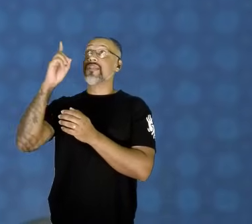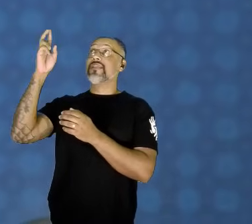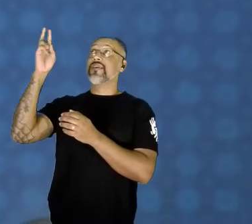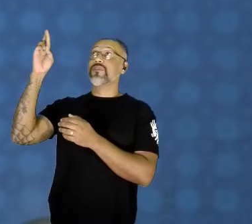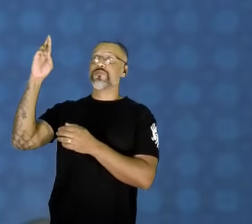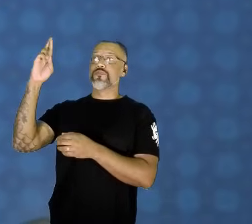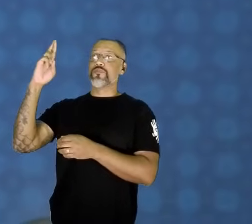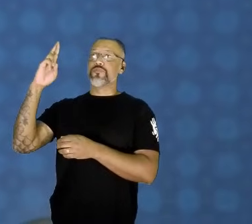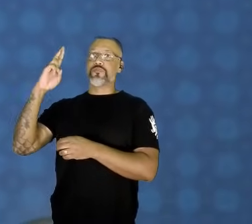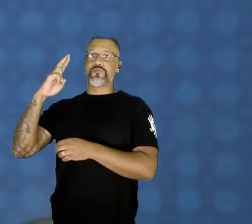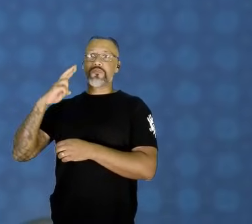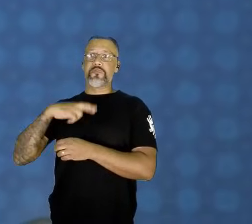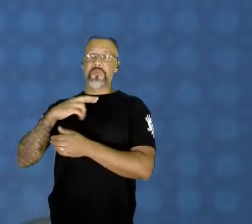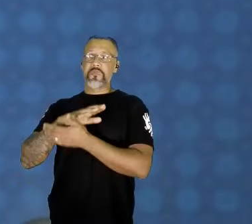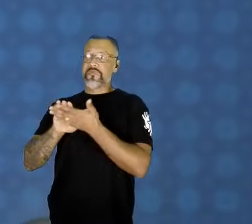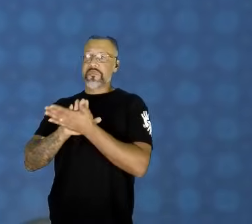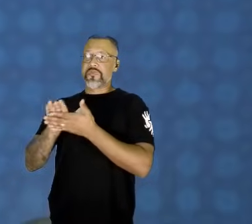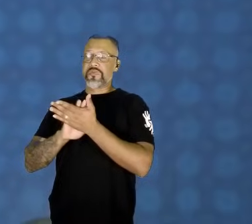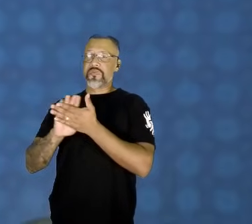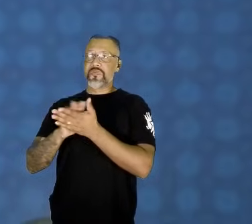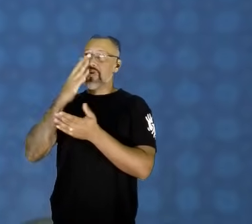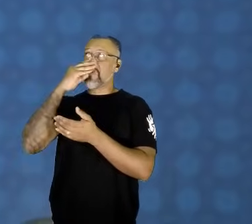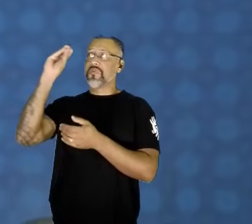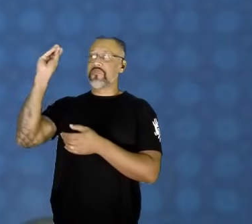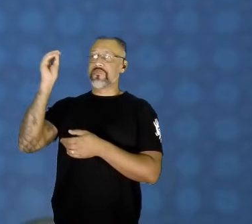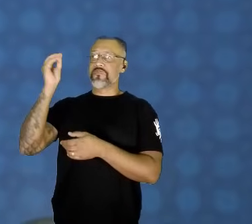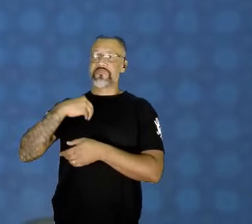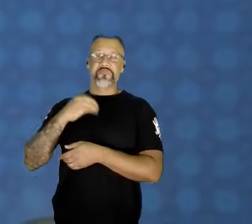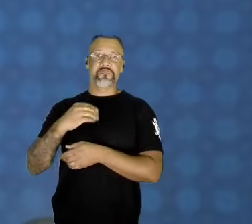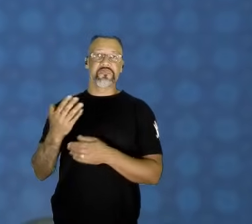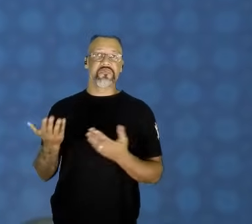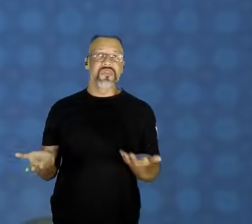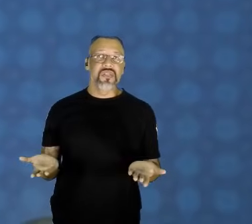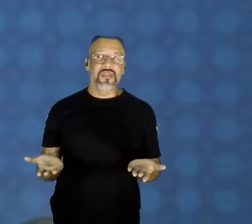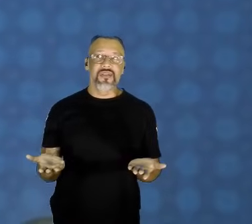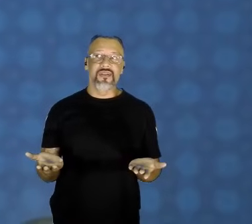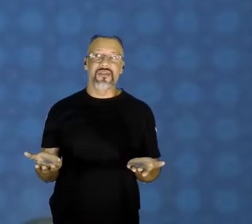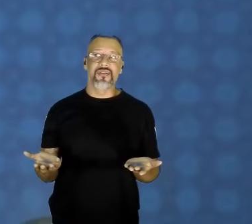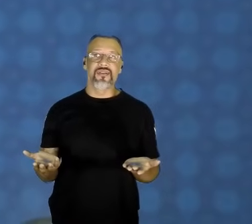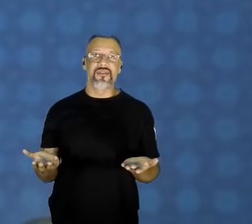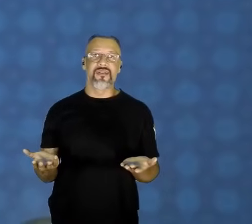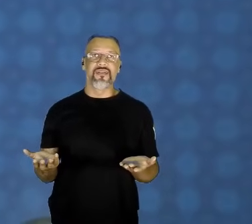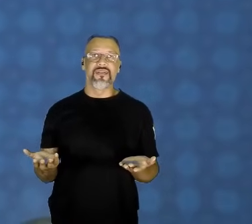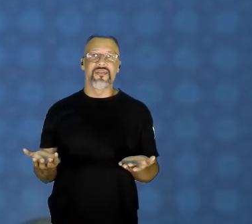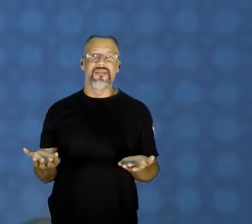Tu, tu, tu. E a sensação que tem é que não tem ninguém atrás da porta.